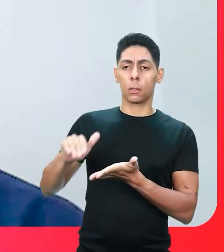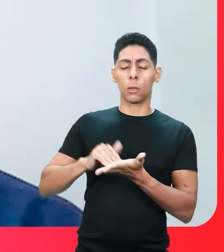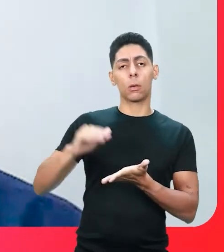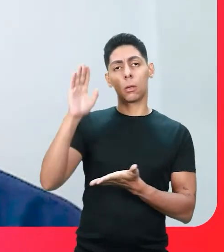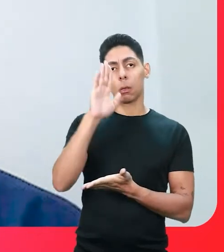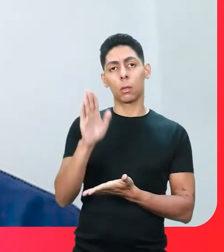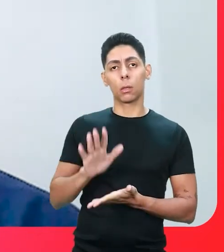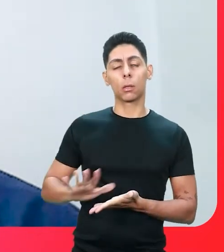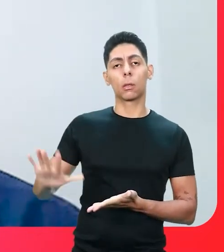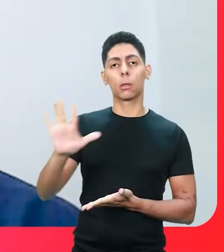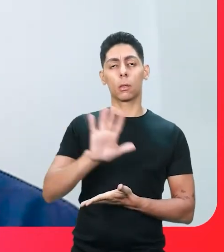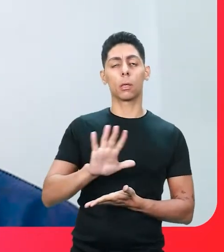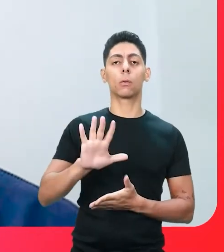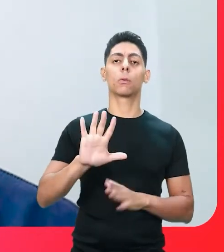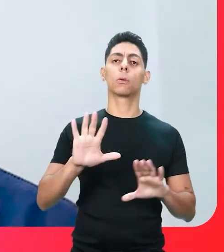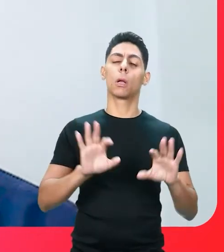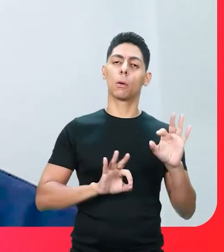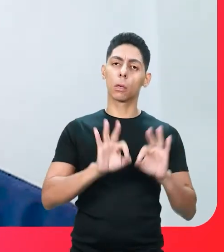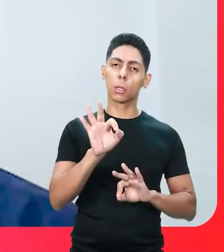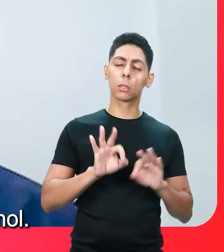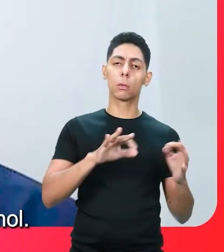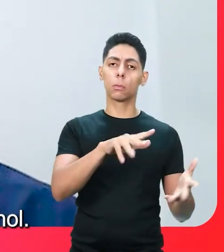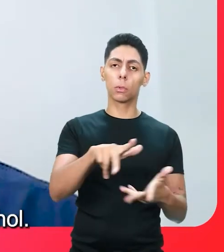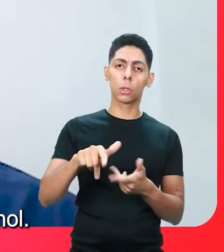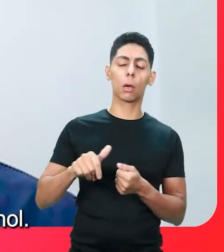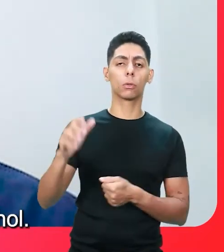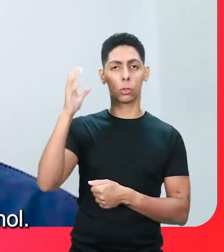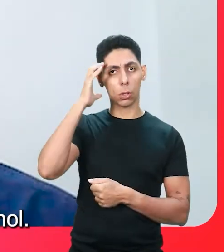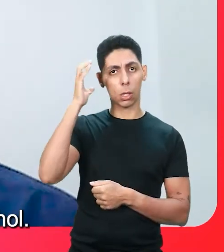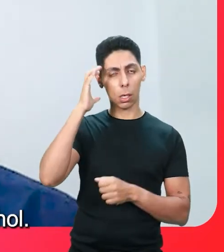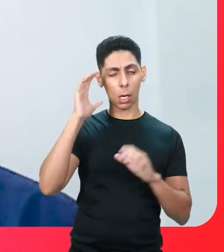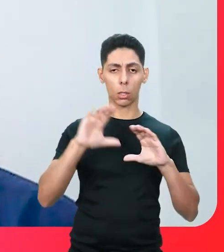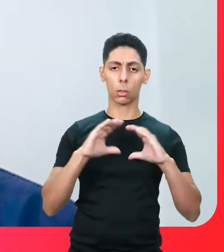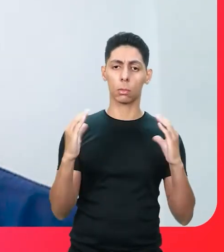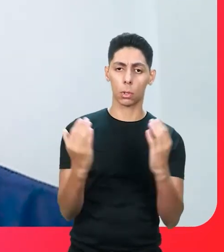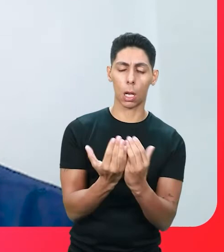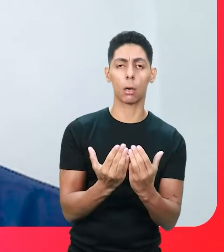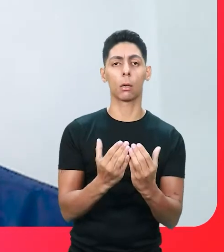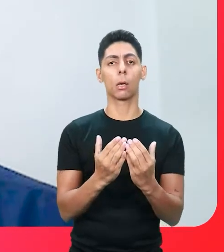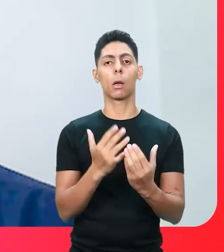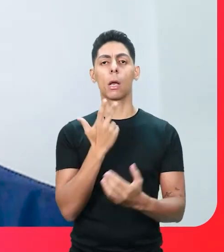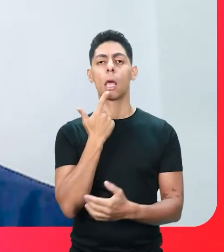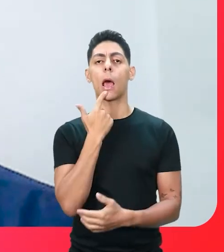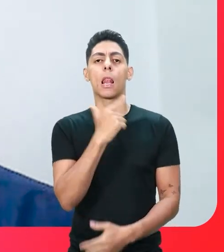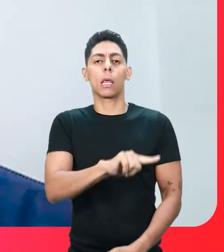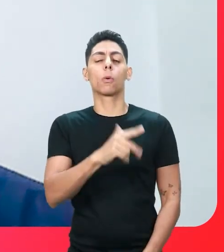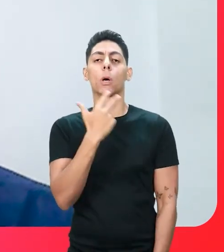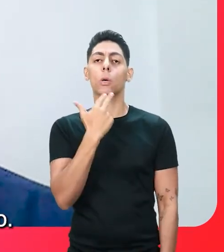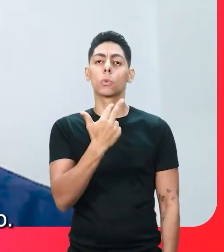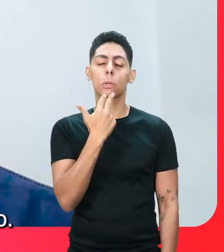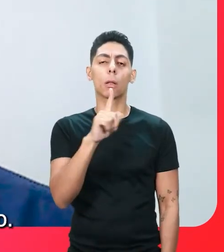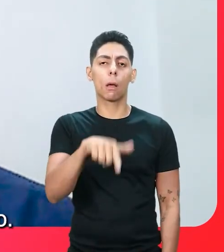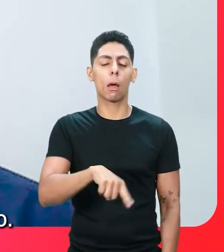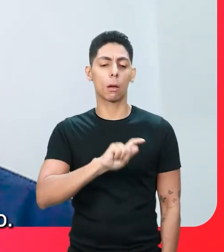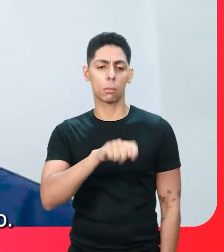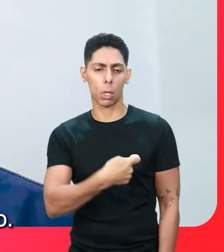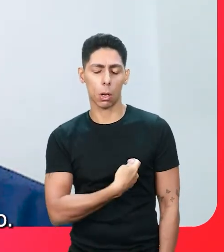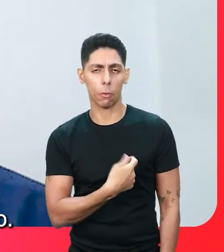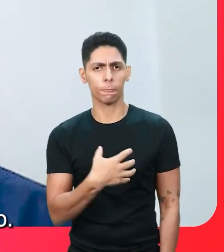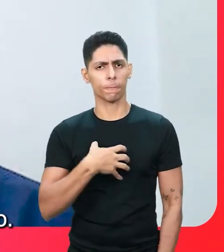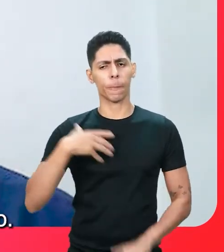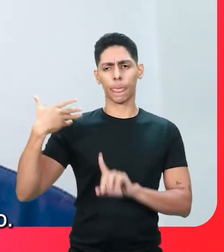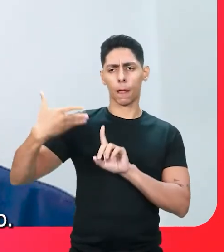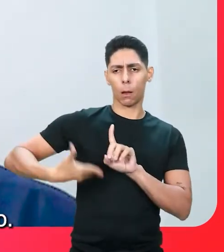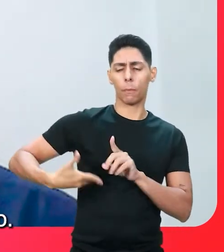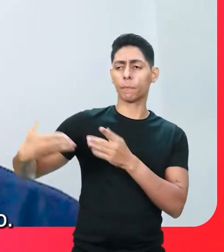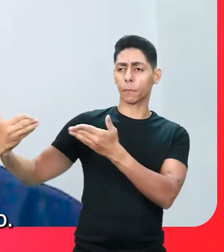Associação Mundial de Rádios Comunitárias, e nós tínhamos que nos comunicar em espanhol. Foi uma grande honra ter sido convidado